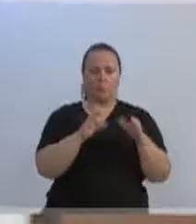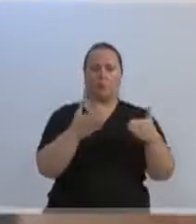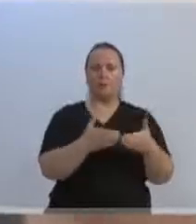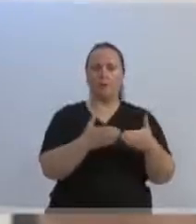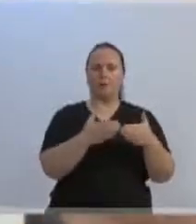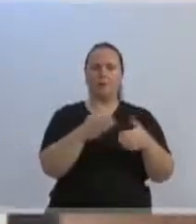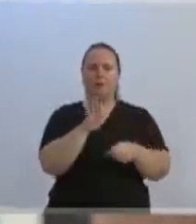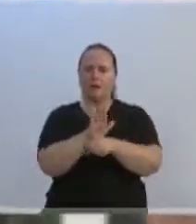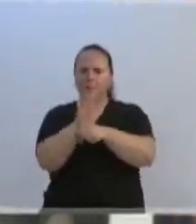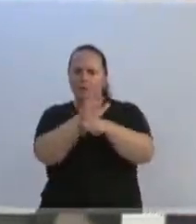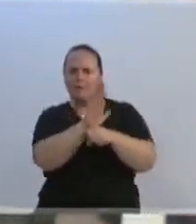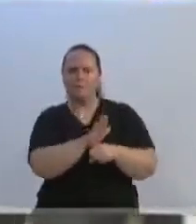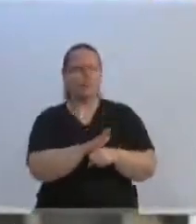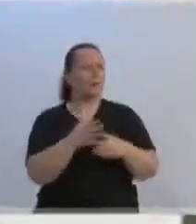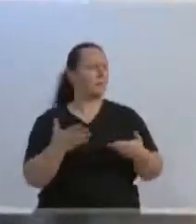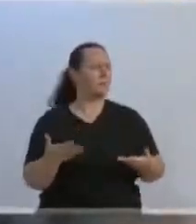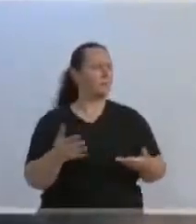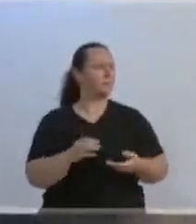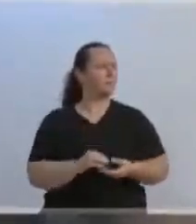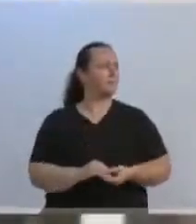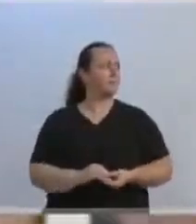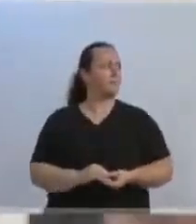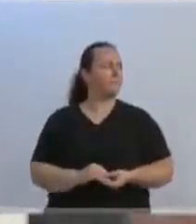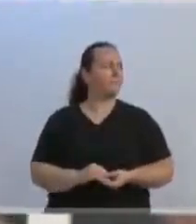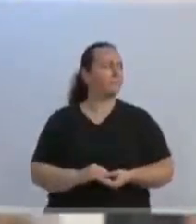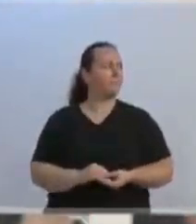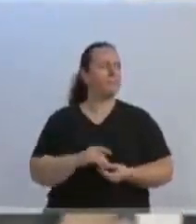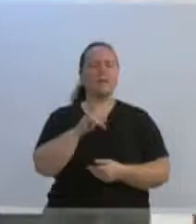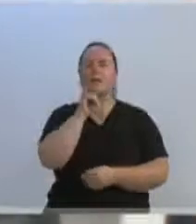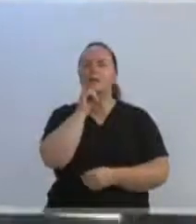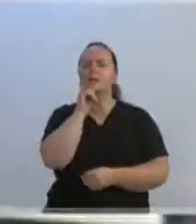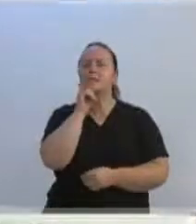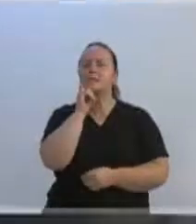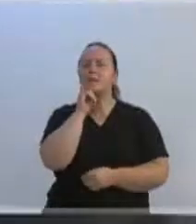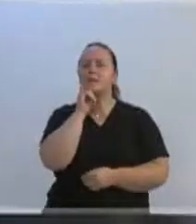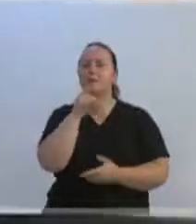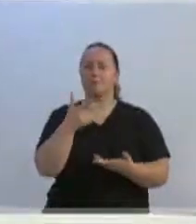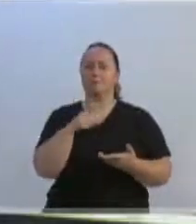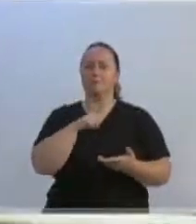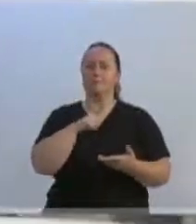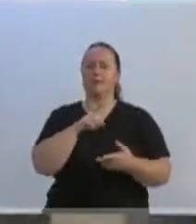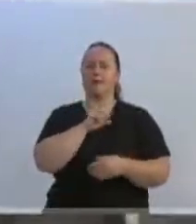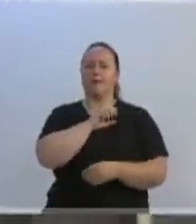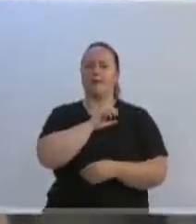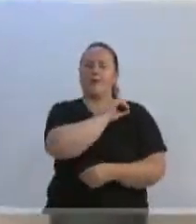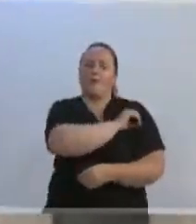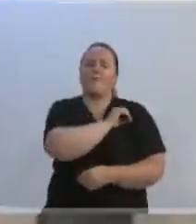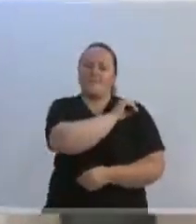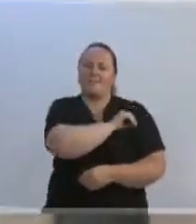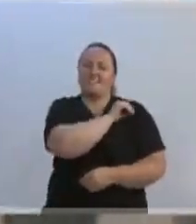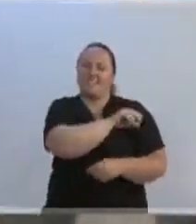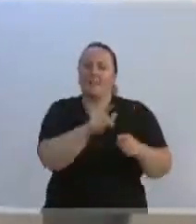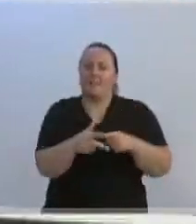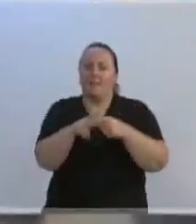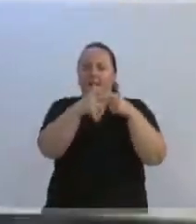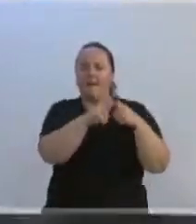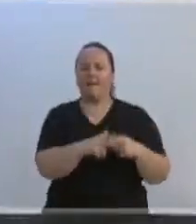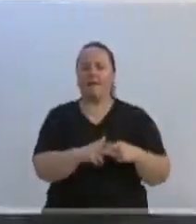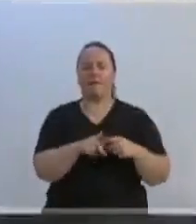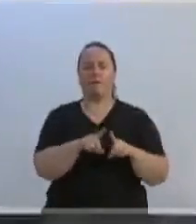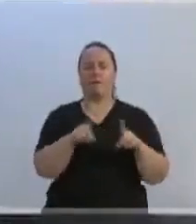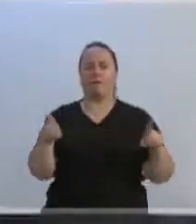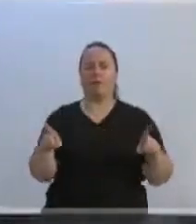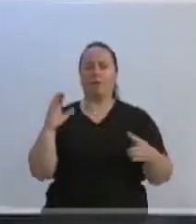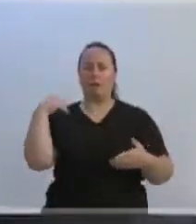atendida como exemplo tem essa foto de uma reunião na neve eo vento entre tantas na oficina do marcos onde até hoje nunca mais subiu voltou naquela